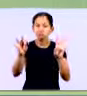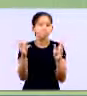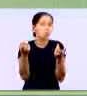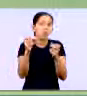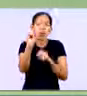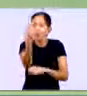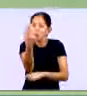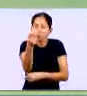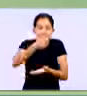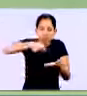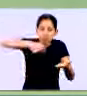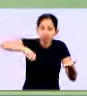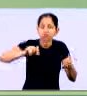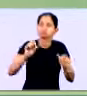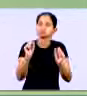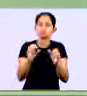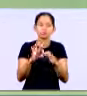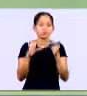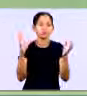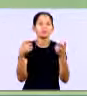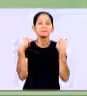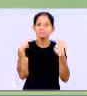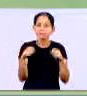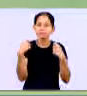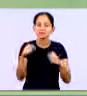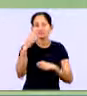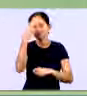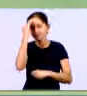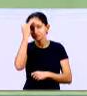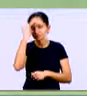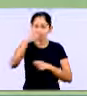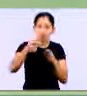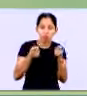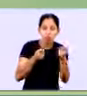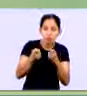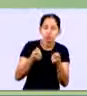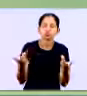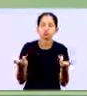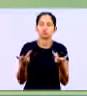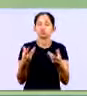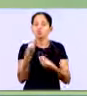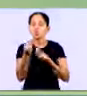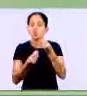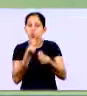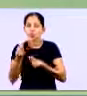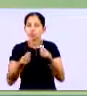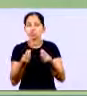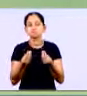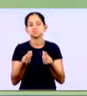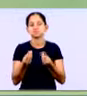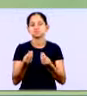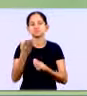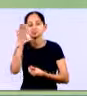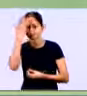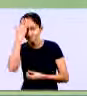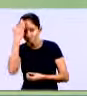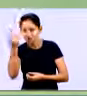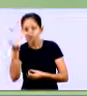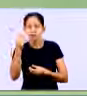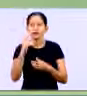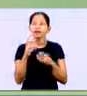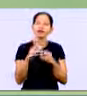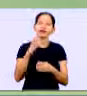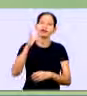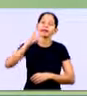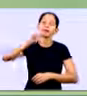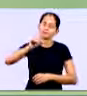mas fazendo esse controle, efetivamente, você vai ter resultados. Porque você tendo um planejamento, a possibilidade de você passar por crise é